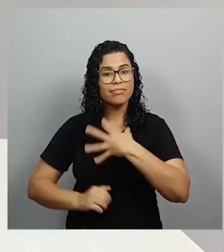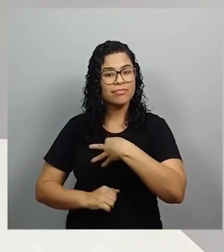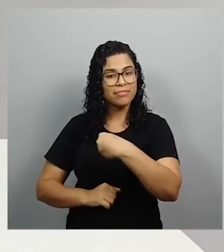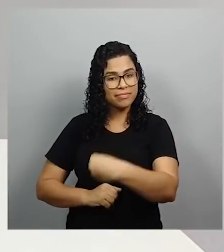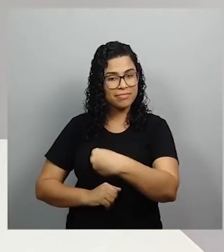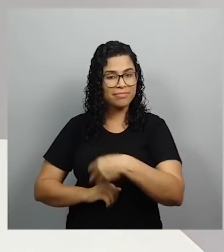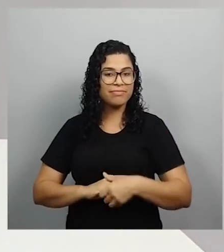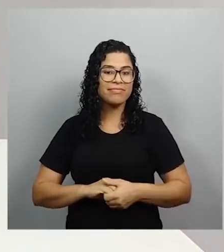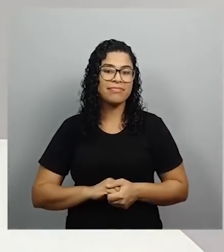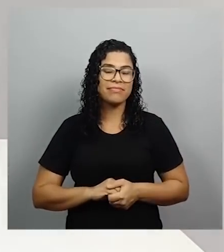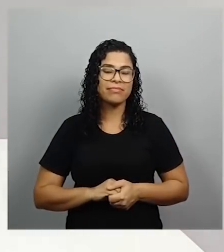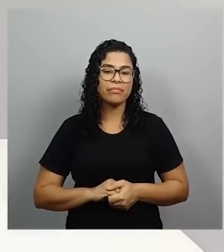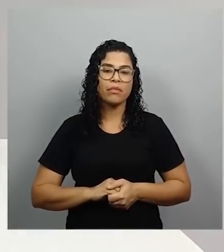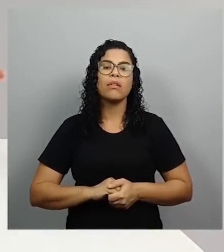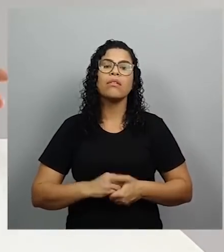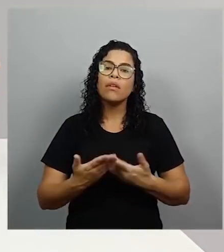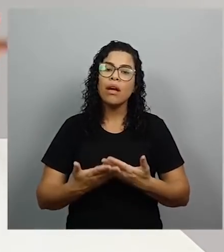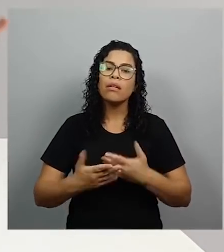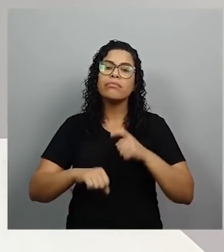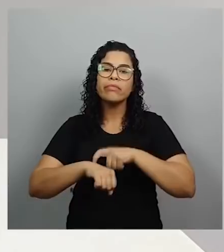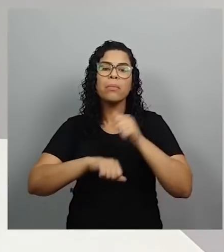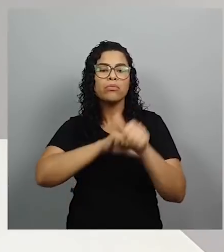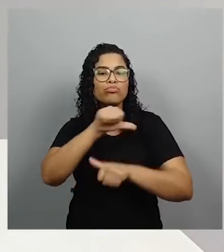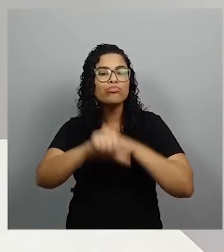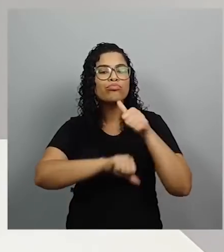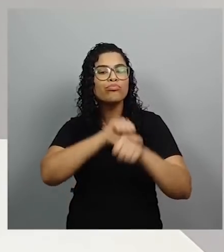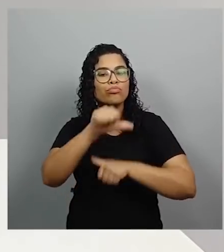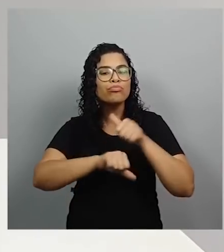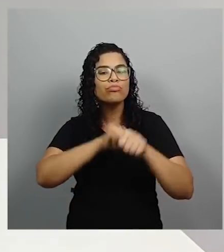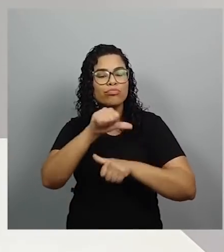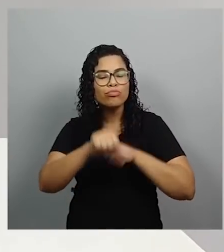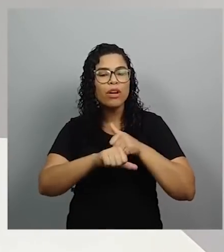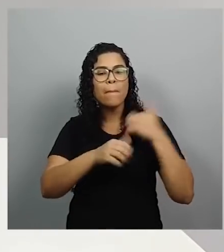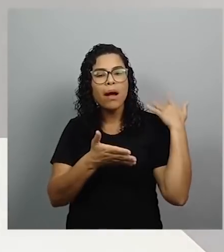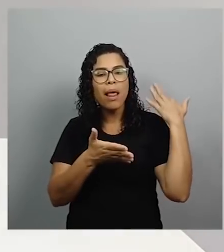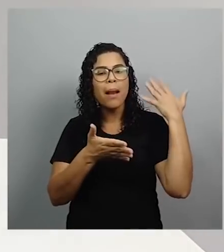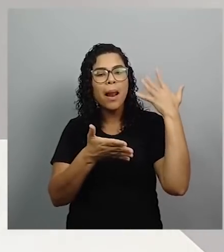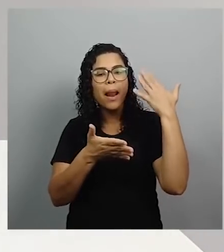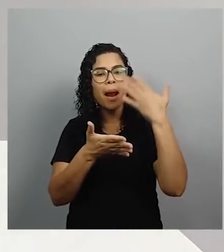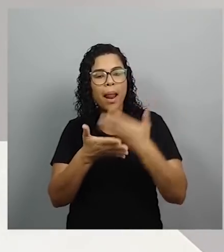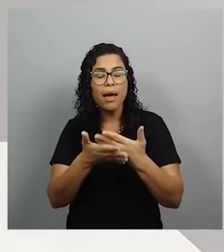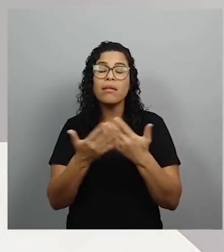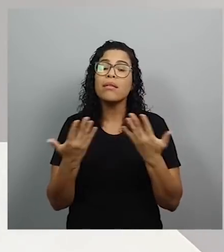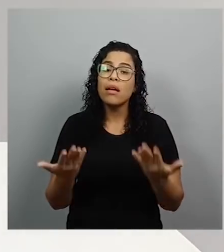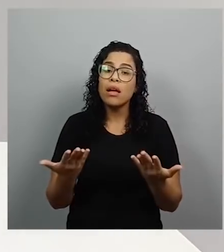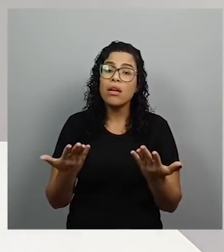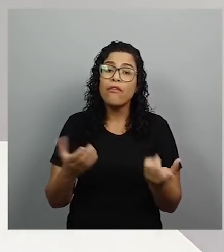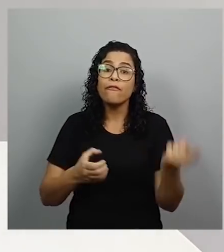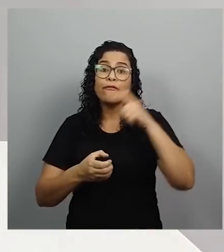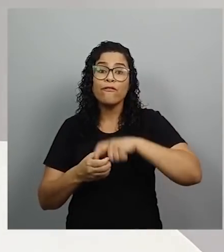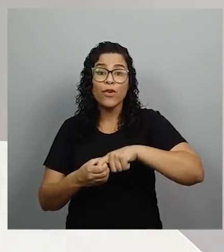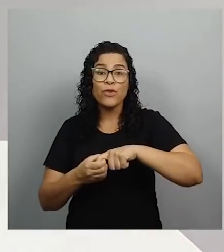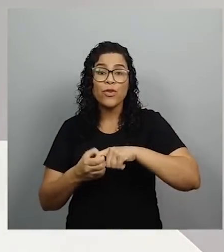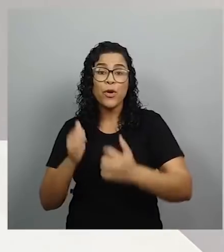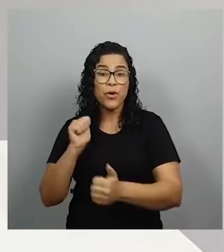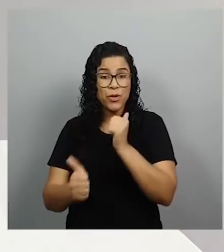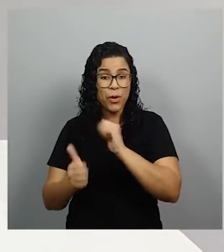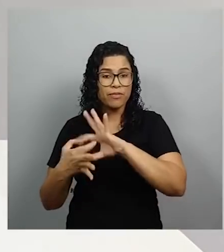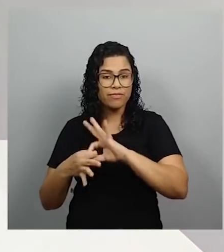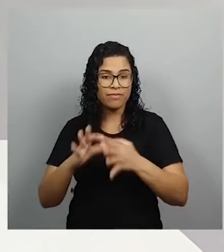filhos. O tempo passou e muita coisa aconteceu, até que o retorno dos Jogos Olímpicos da Era Moderna, que